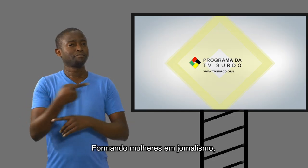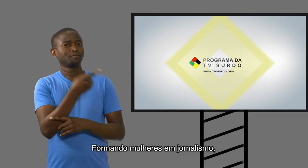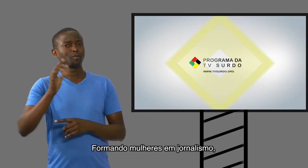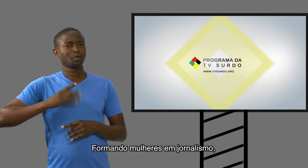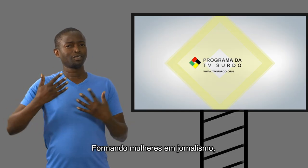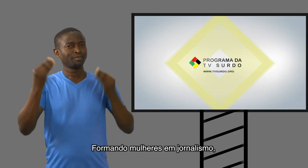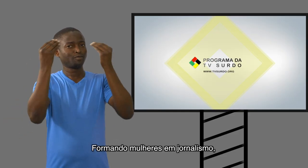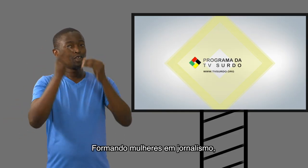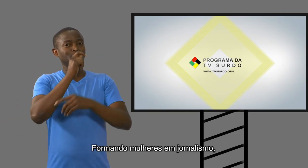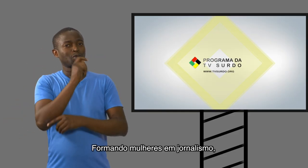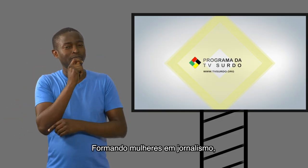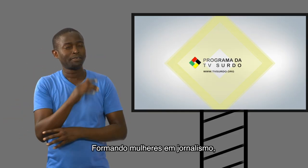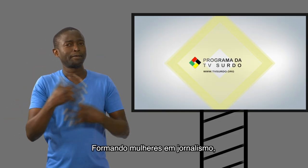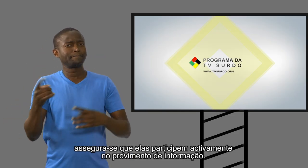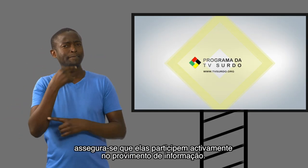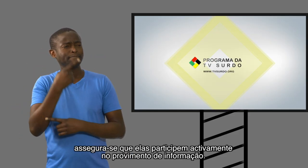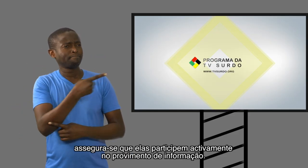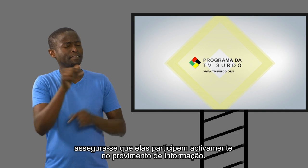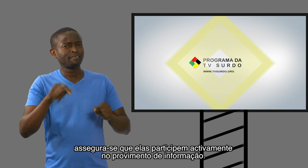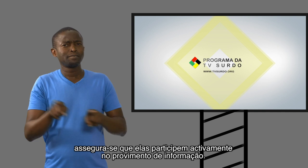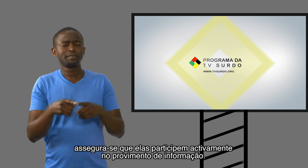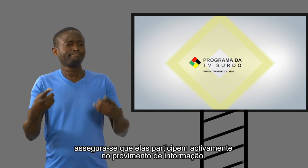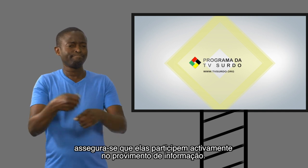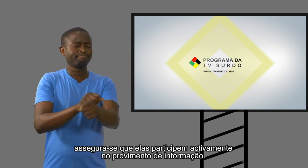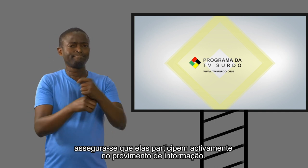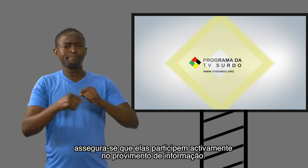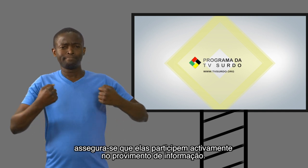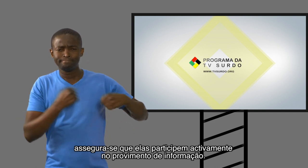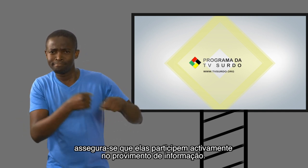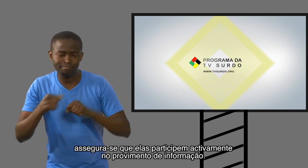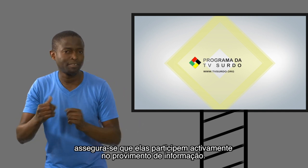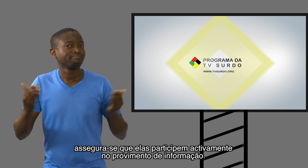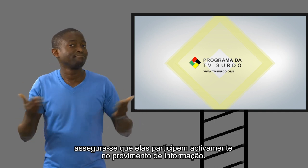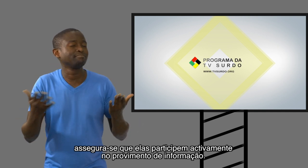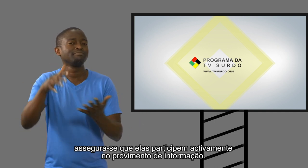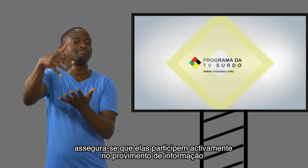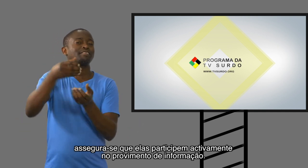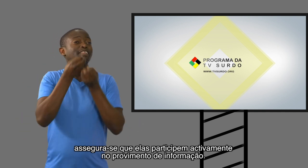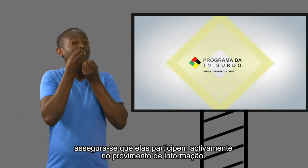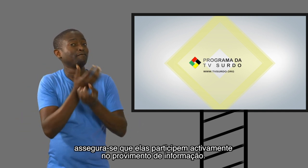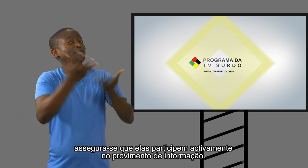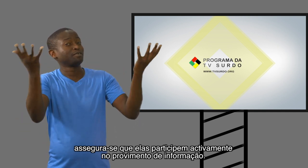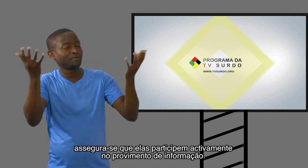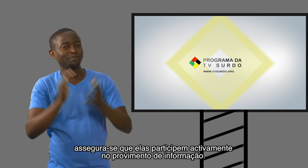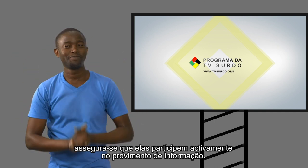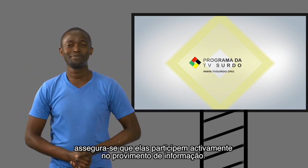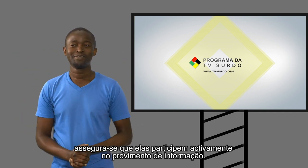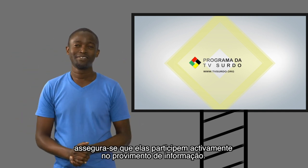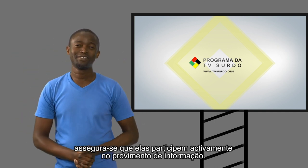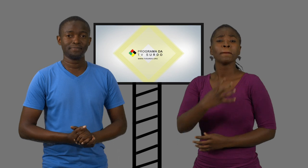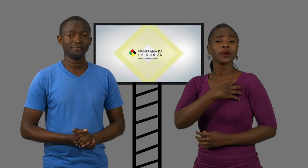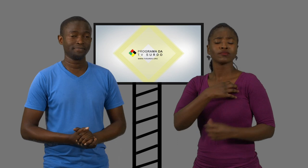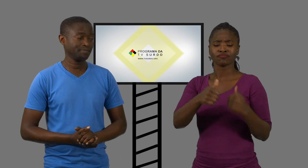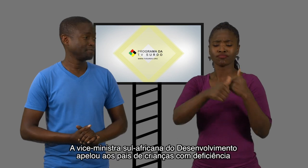Formando mulheres em jornalismo, assegura-se que elas participem ativamente no provimento de informação.